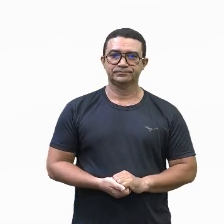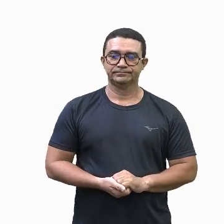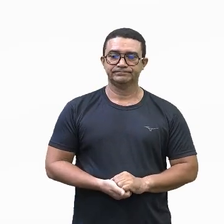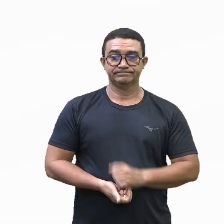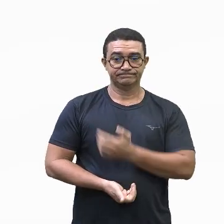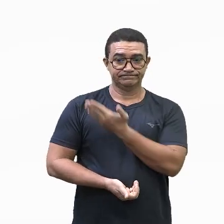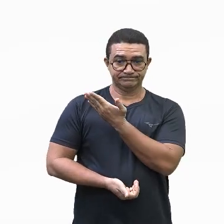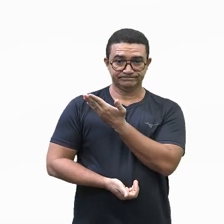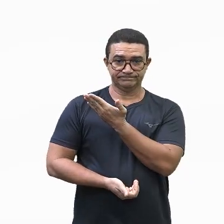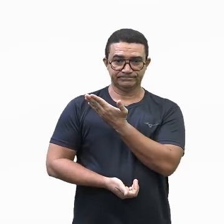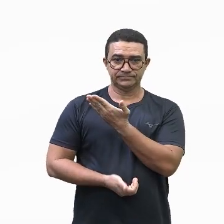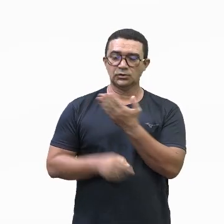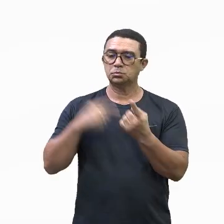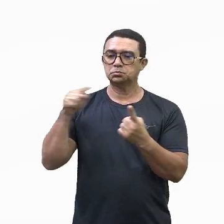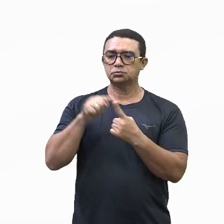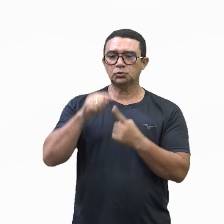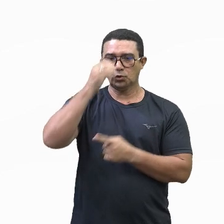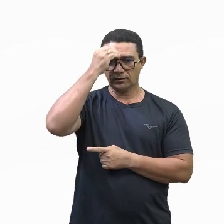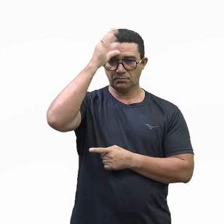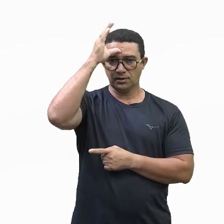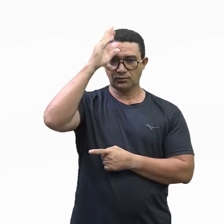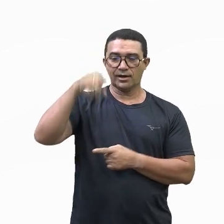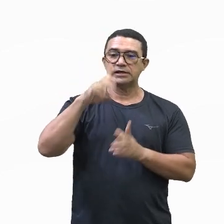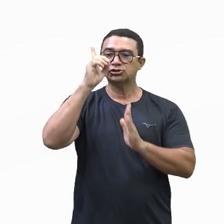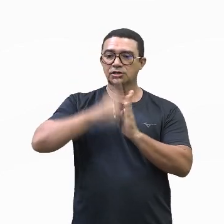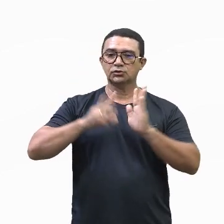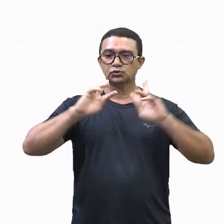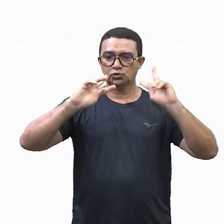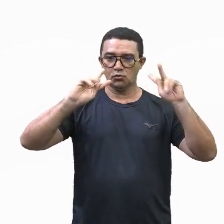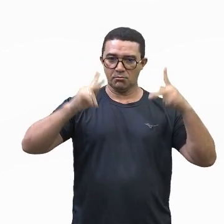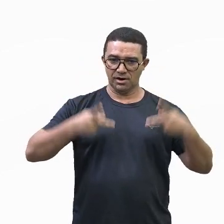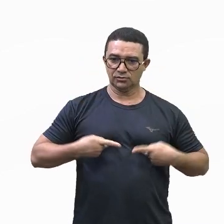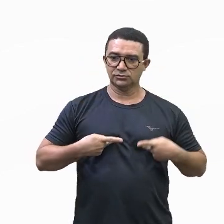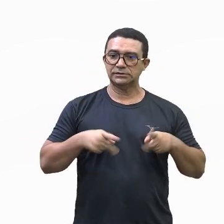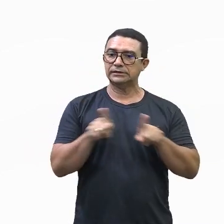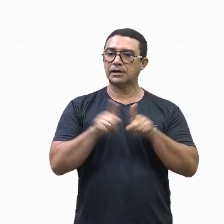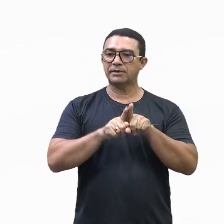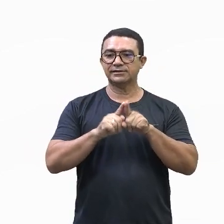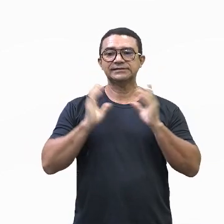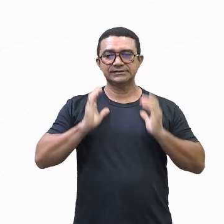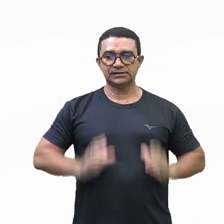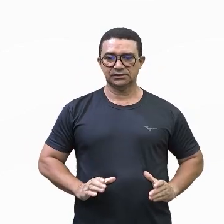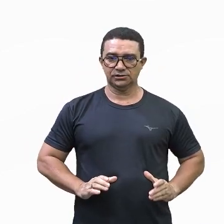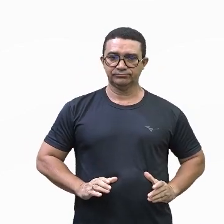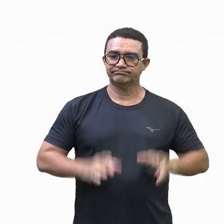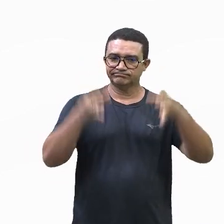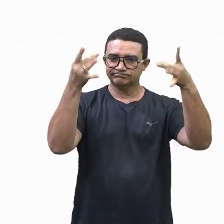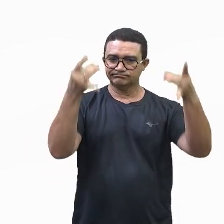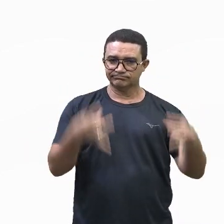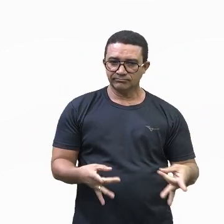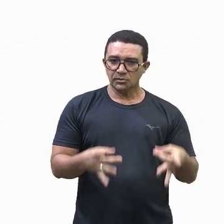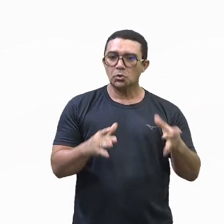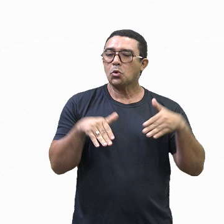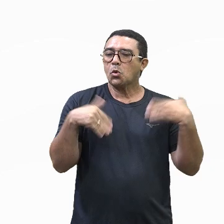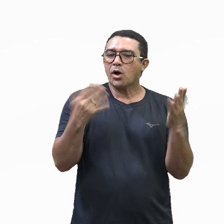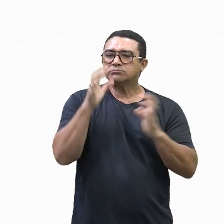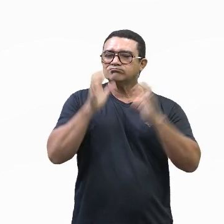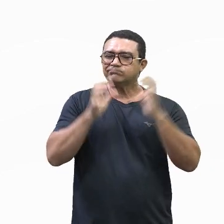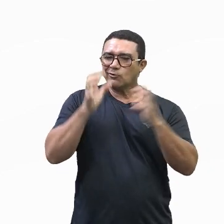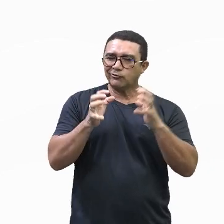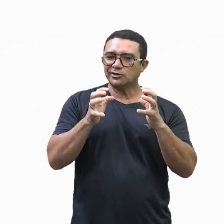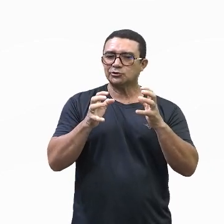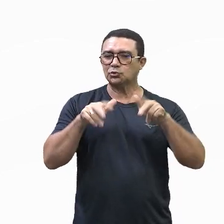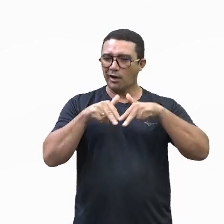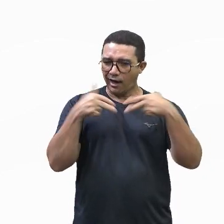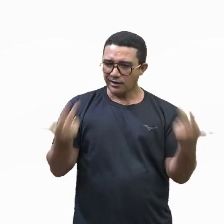de número 12, o objeto de conhecimento, direitos humanos e cidadania. Detalhamento, quais os